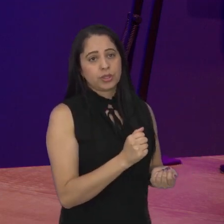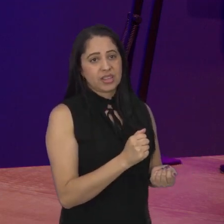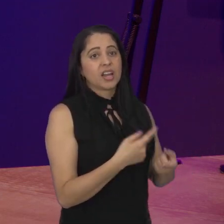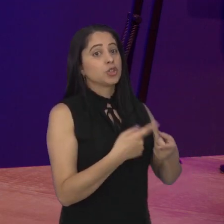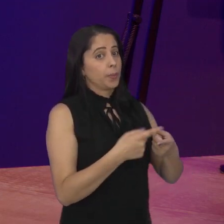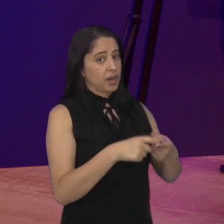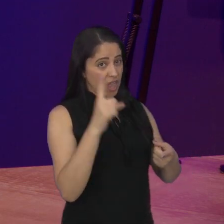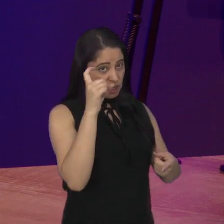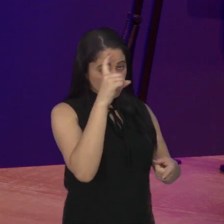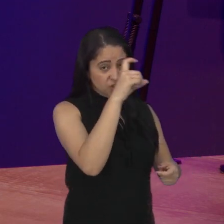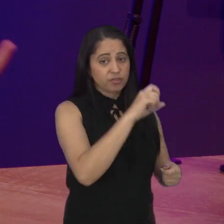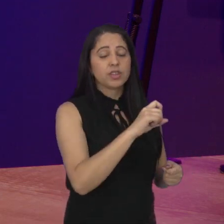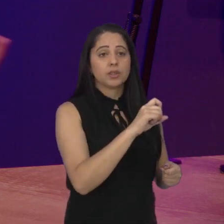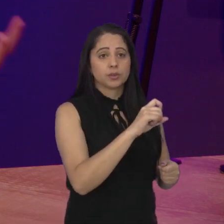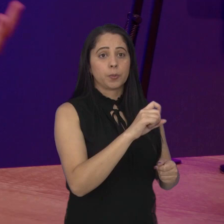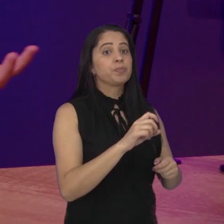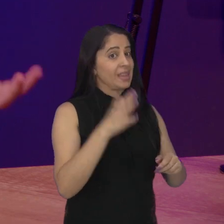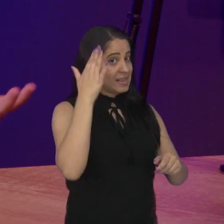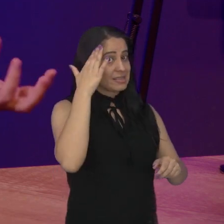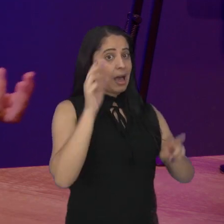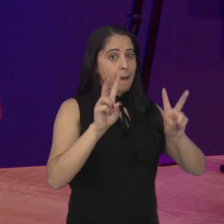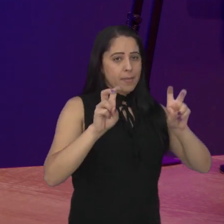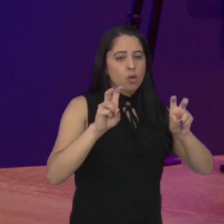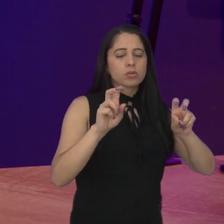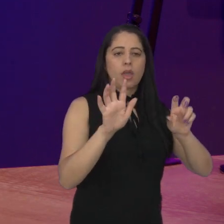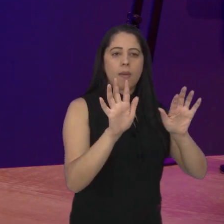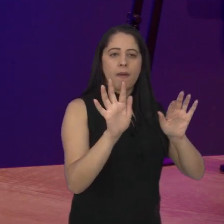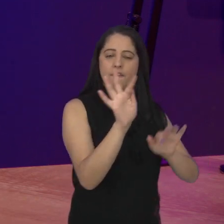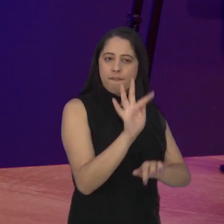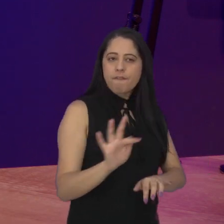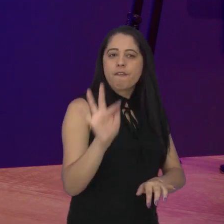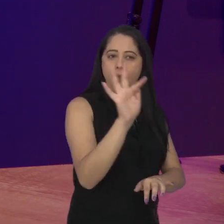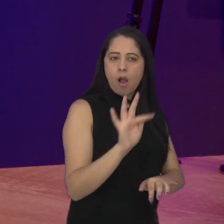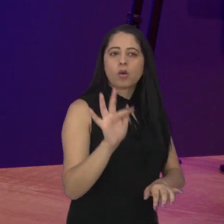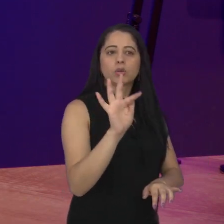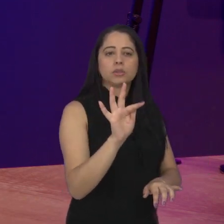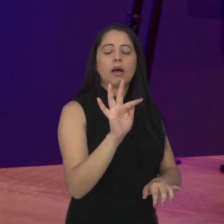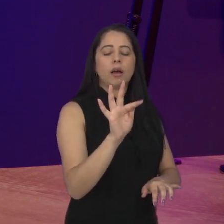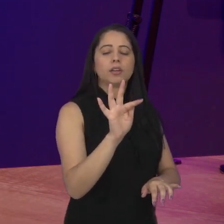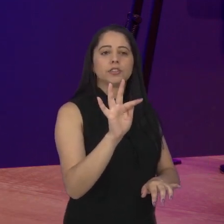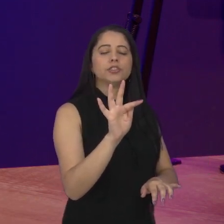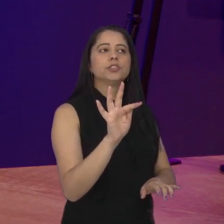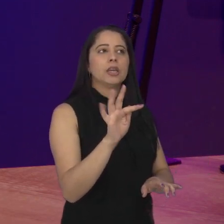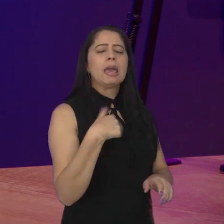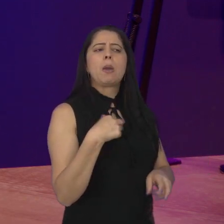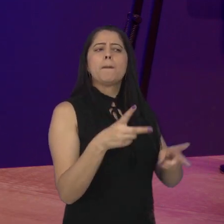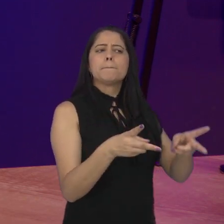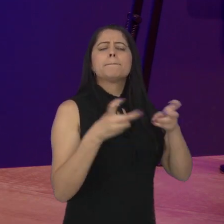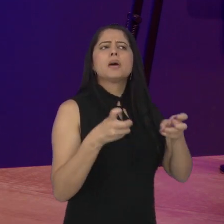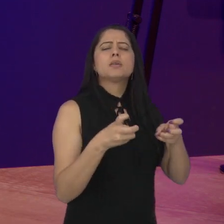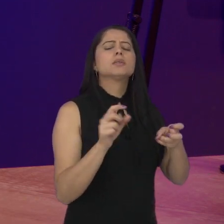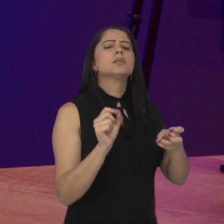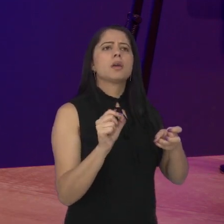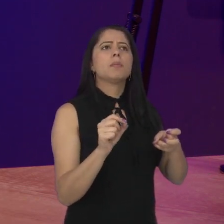porque de fato é difícil. A gente estava até falando sobre universidade no primeiro bloco, e uma coisa que eu acho